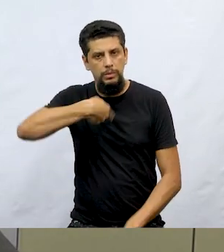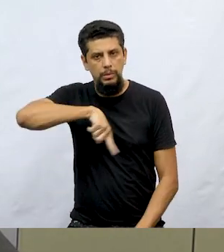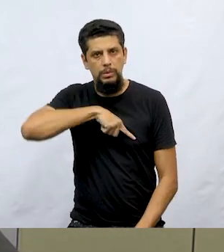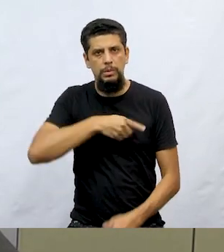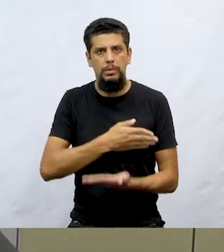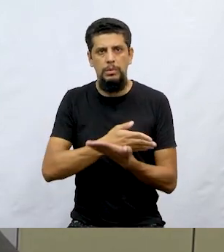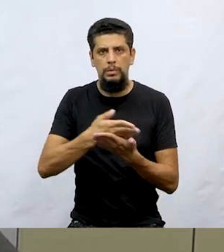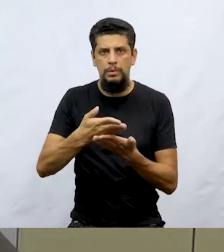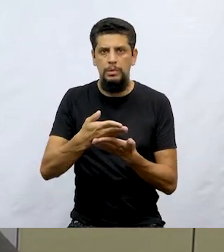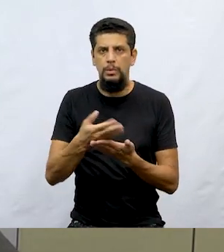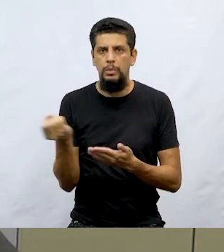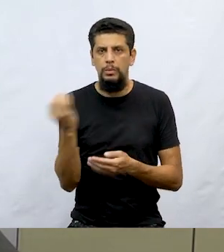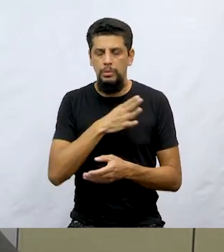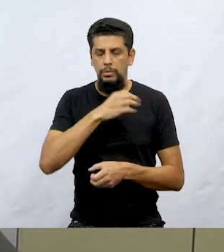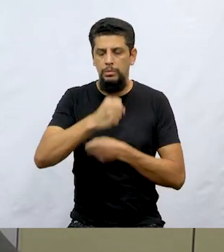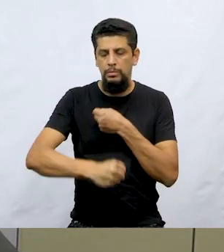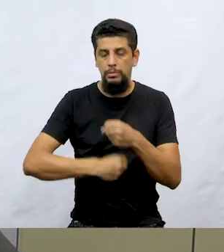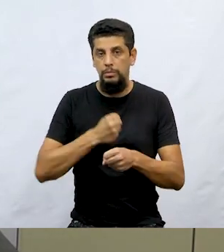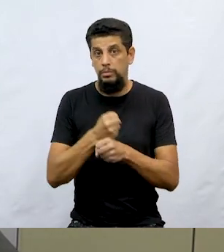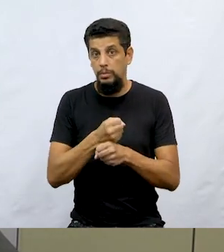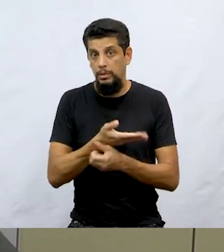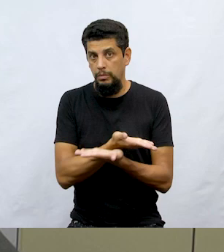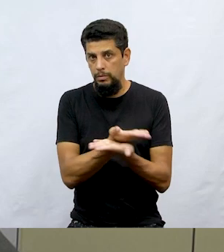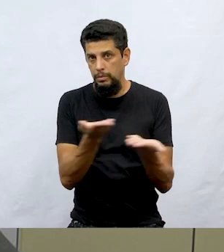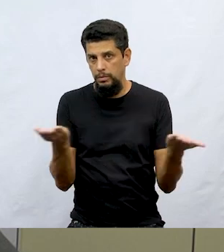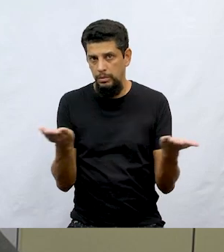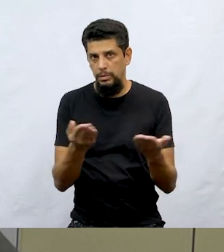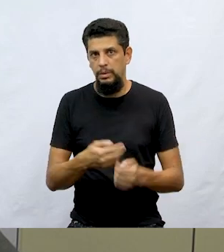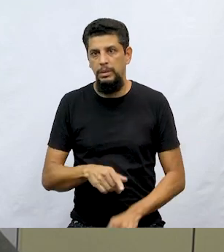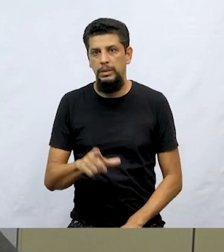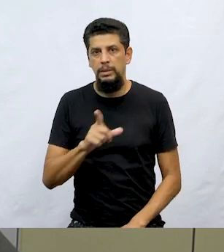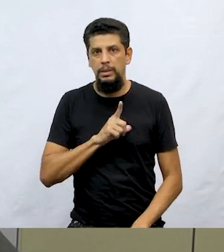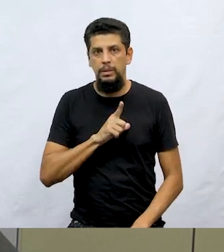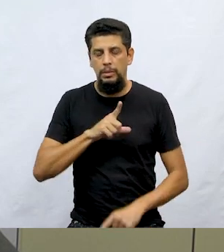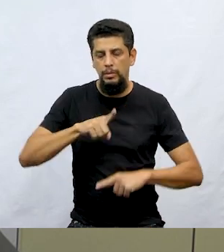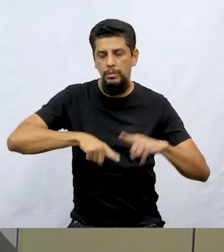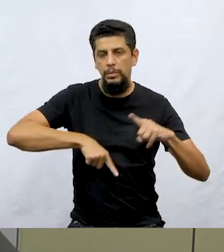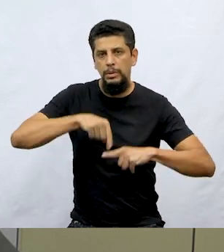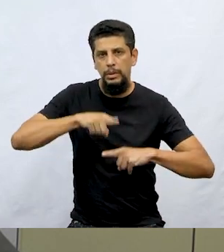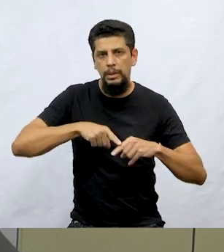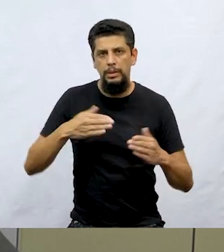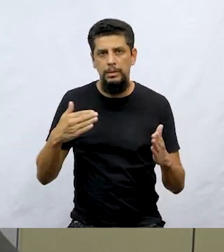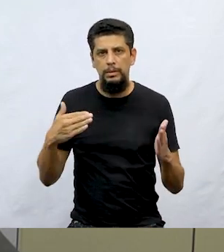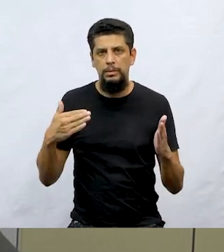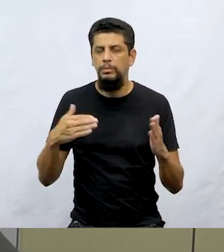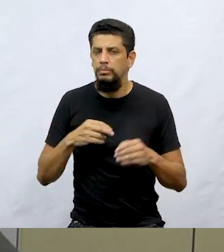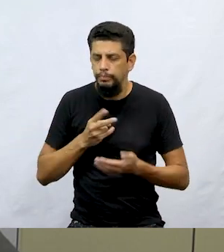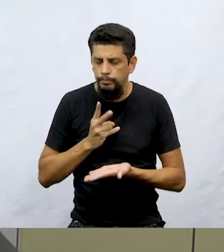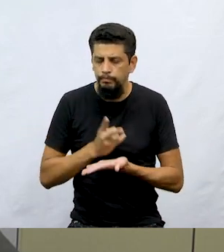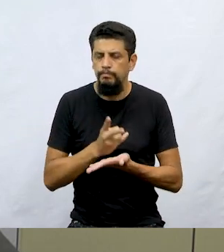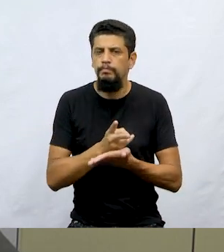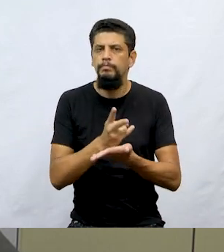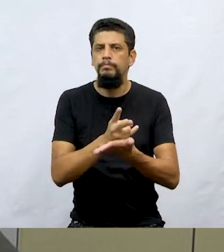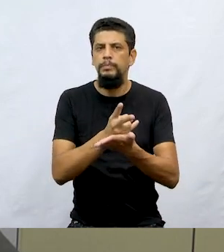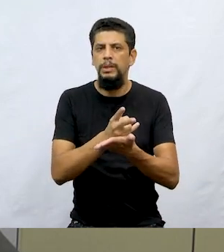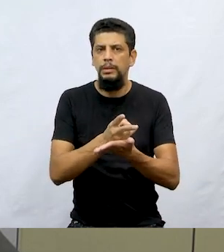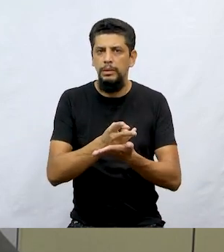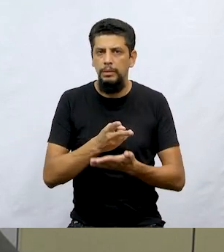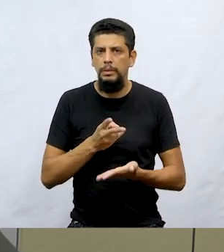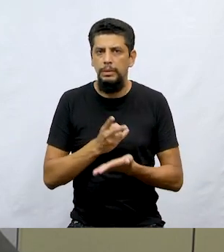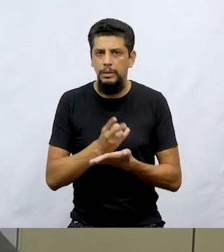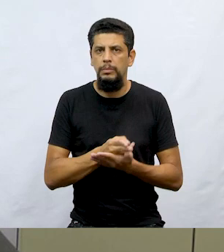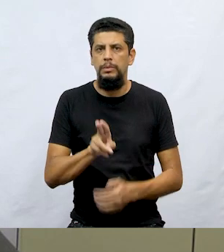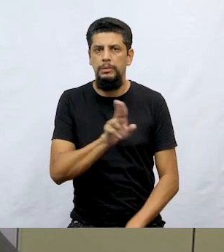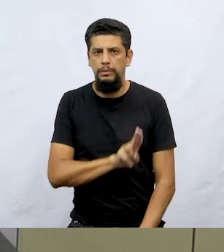nós estamos iniciando um novo ano, então, para vocês terem esse material ao longo do ano. Para